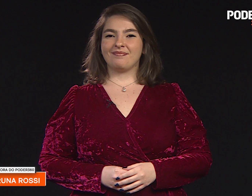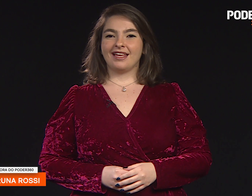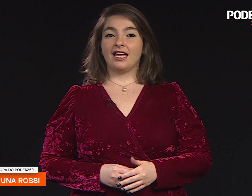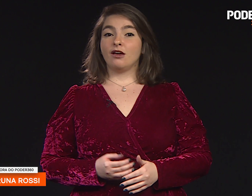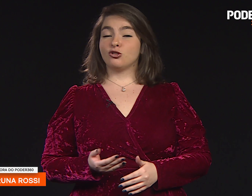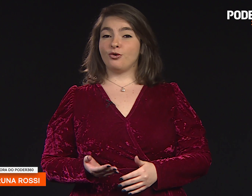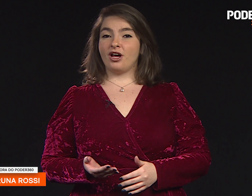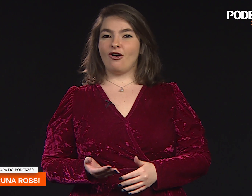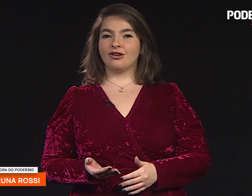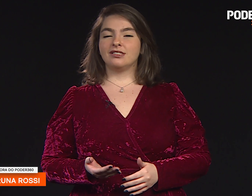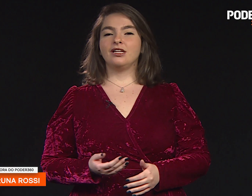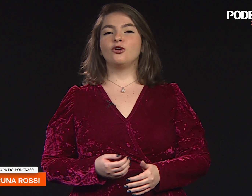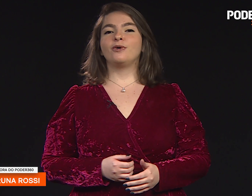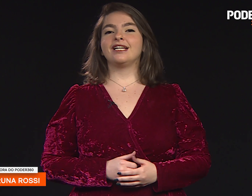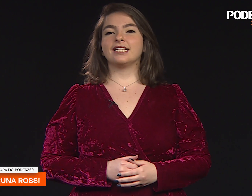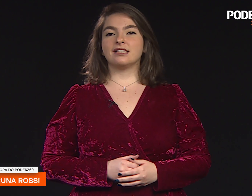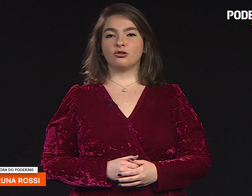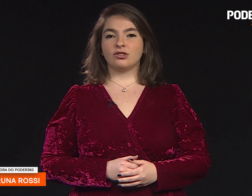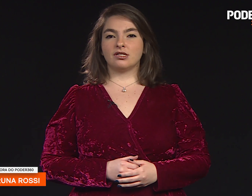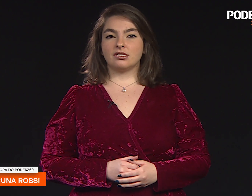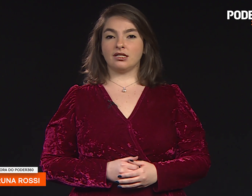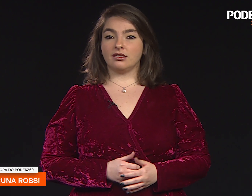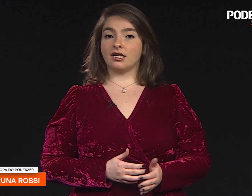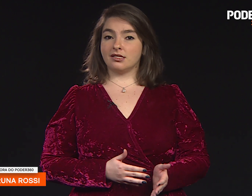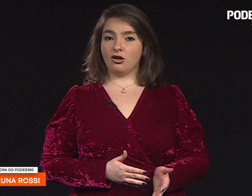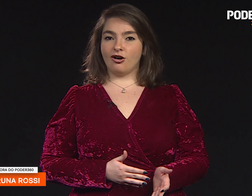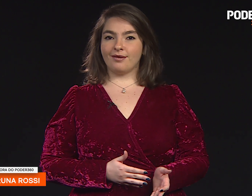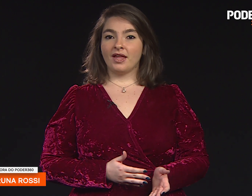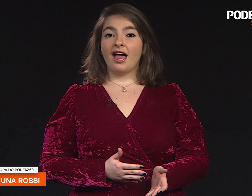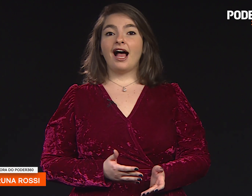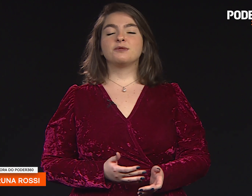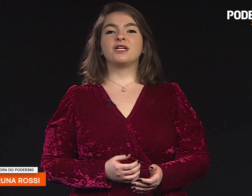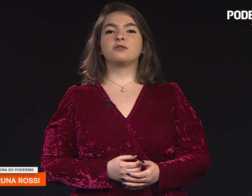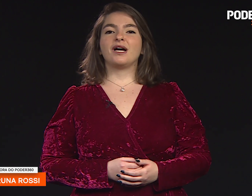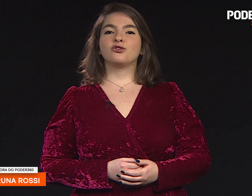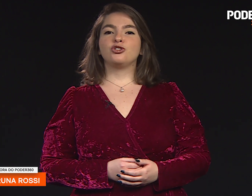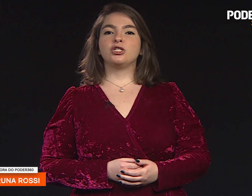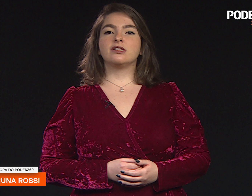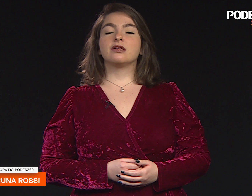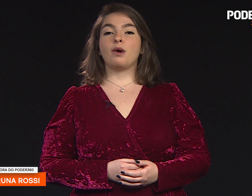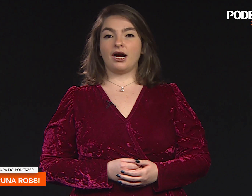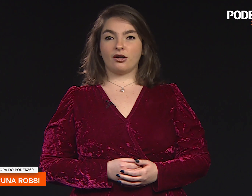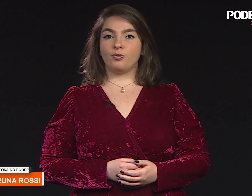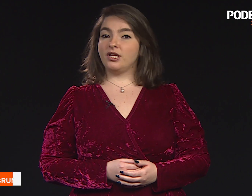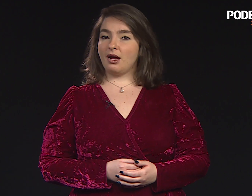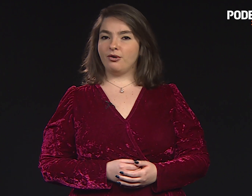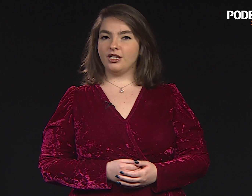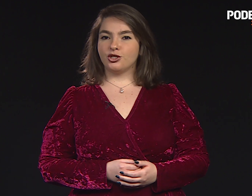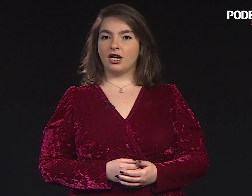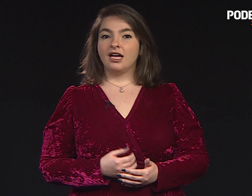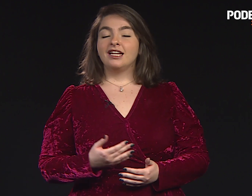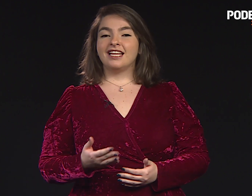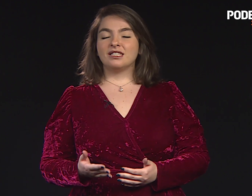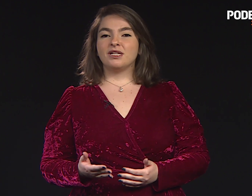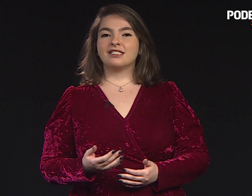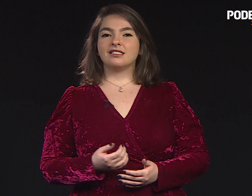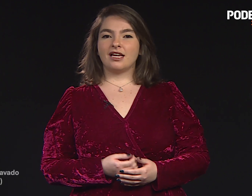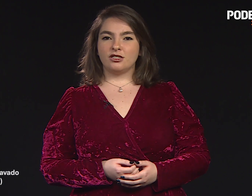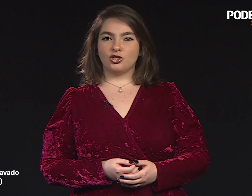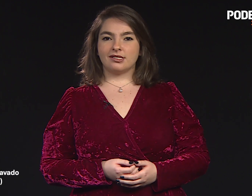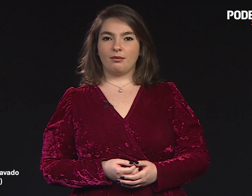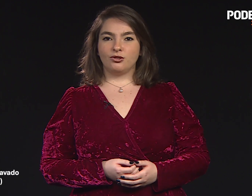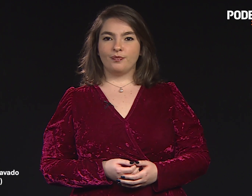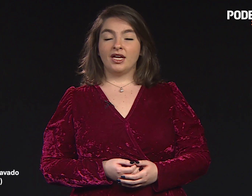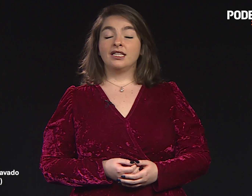Olá eu sou Bruna Ross e o poder 360 trá agora as principais notícias que marcaram poderia política na semana que se